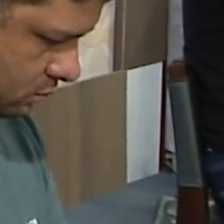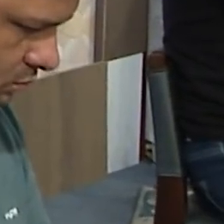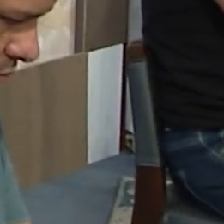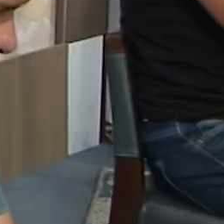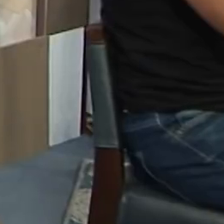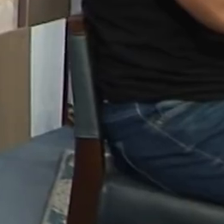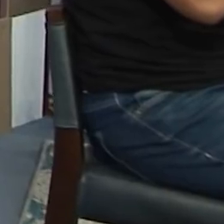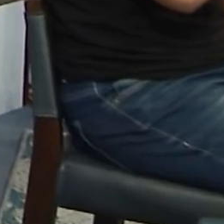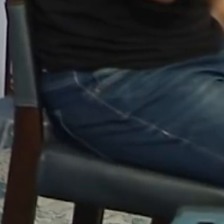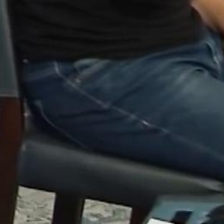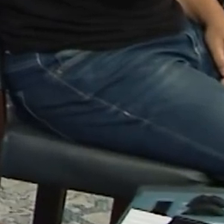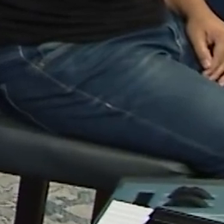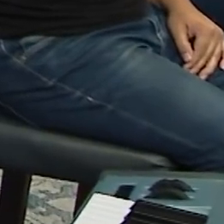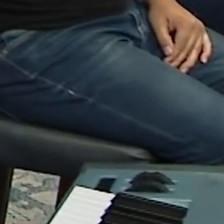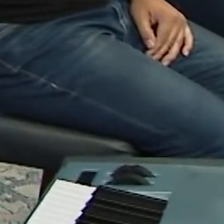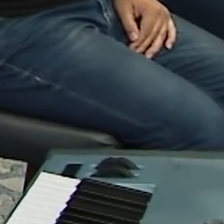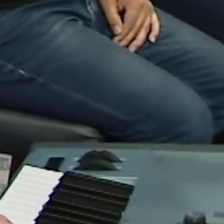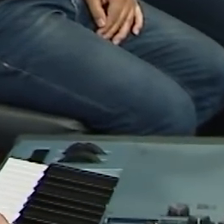espírito